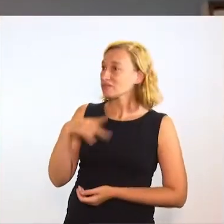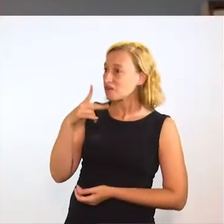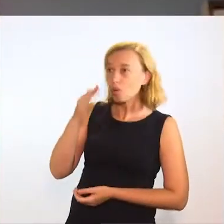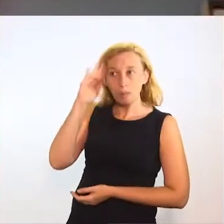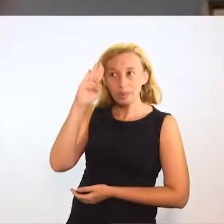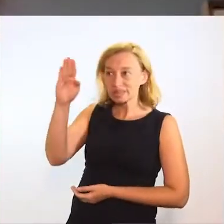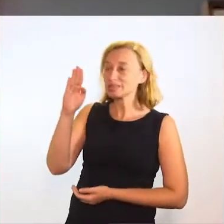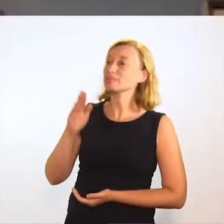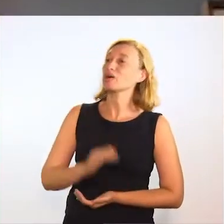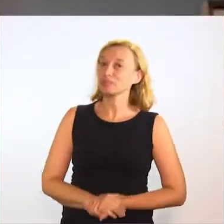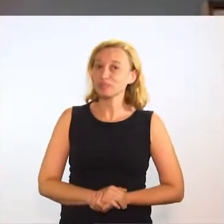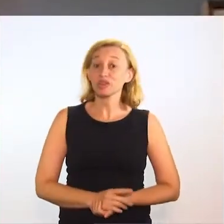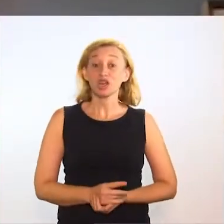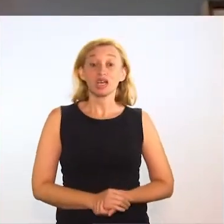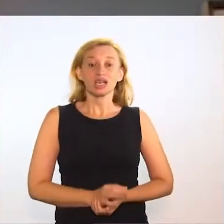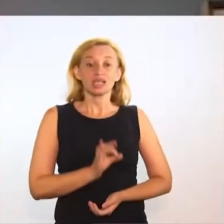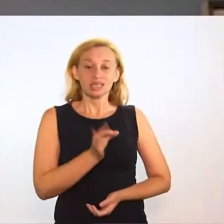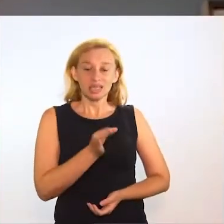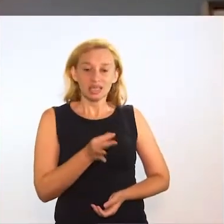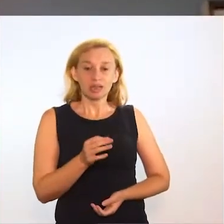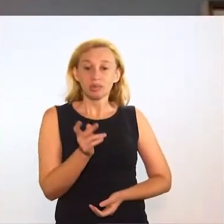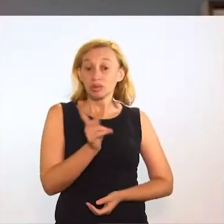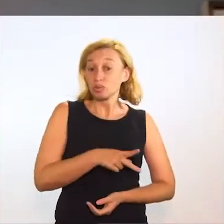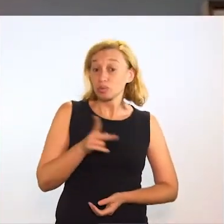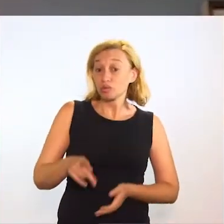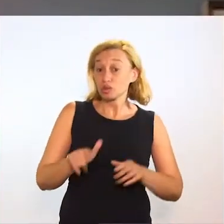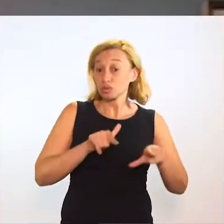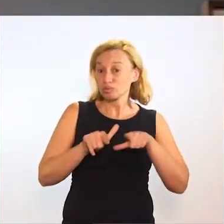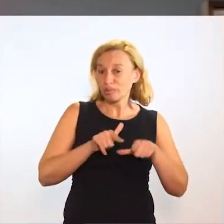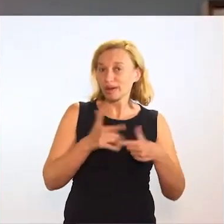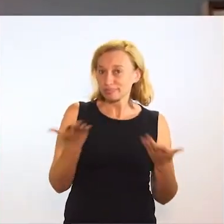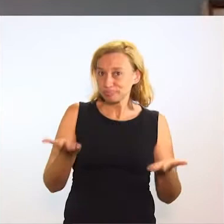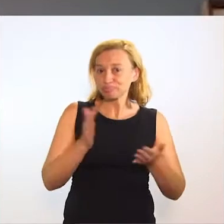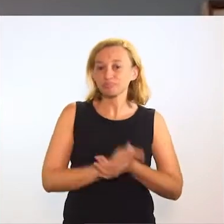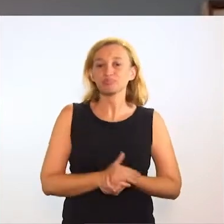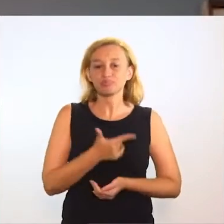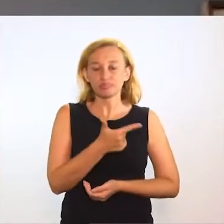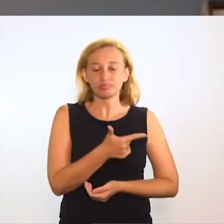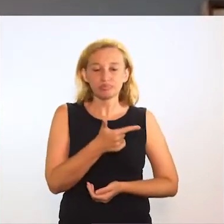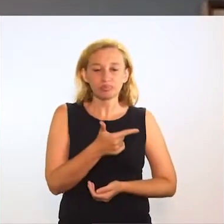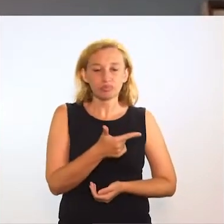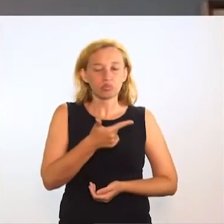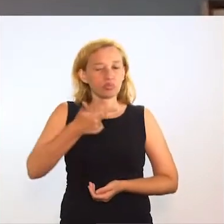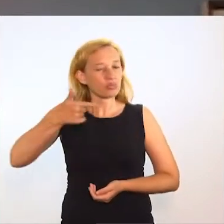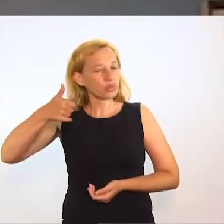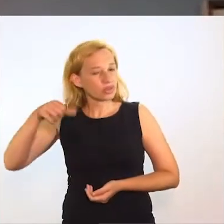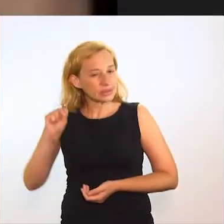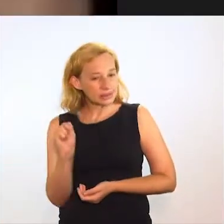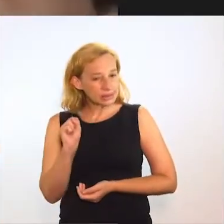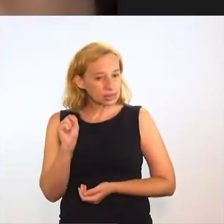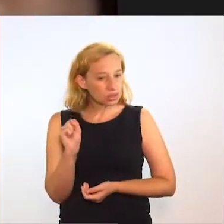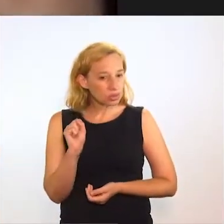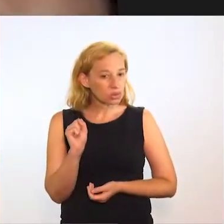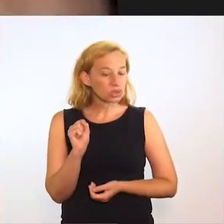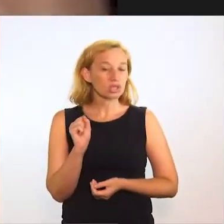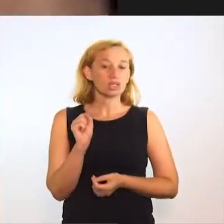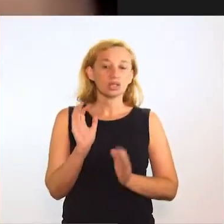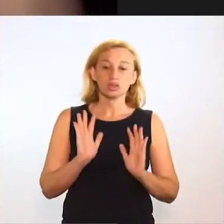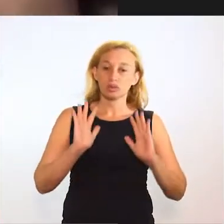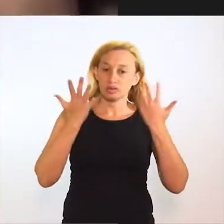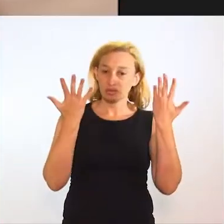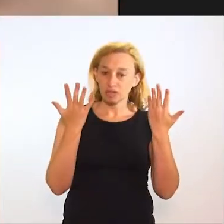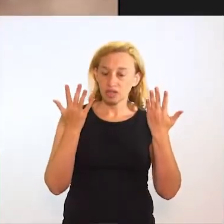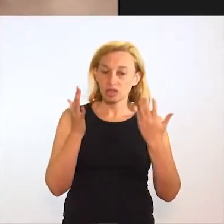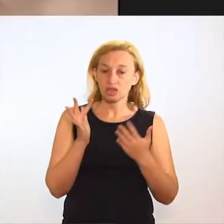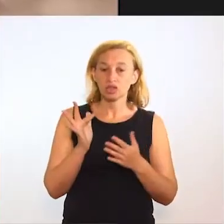Você falou um negócio fundamental, né? Que é justamente o papel do professor. Em 2018,